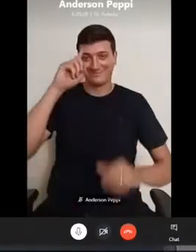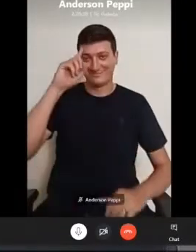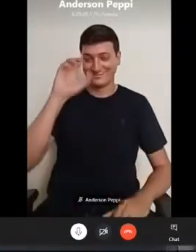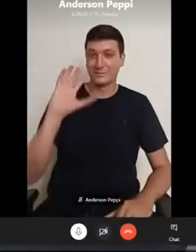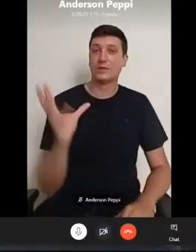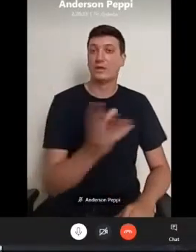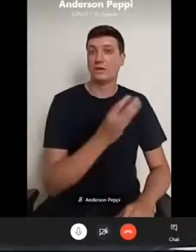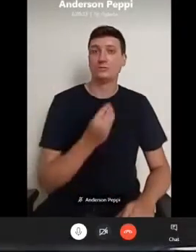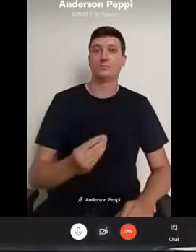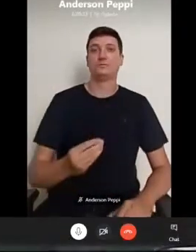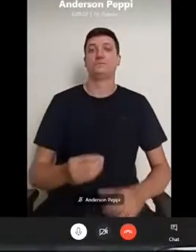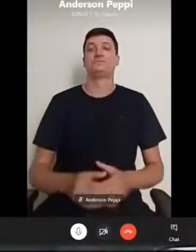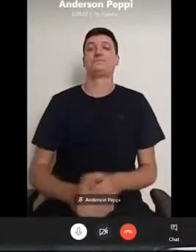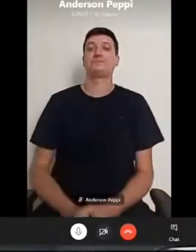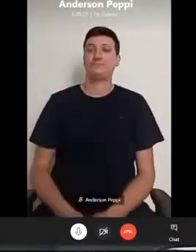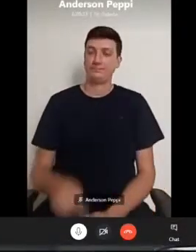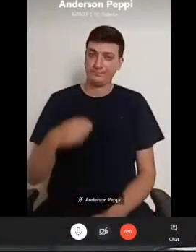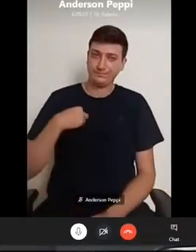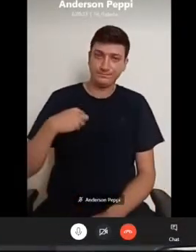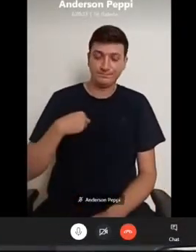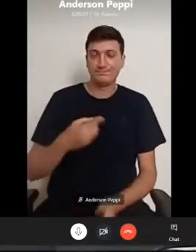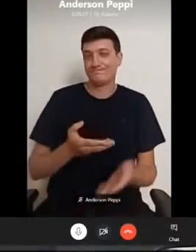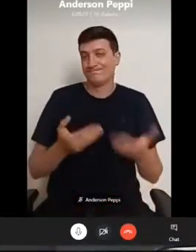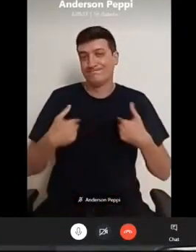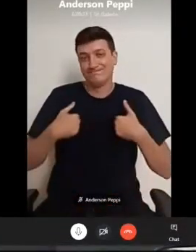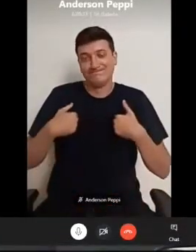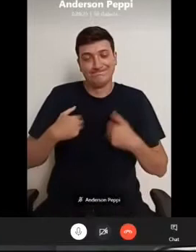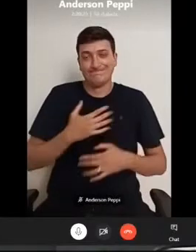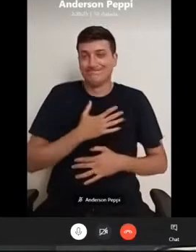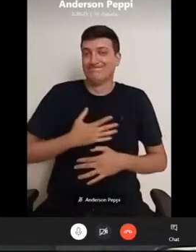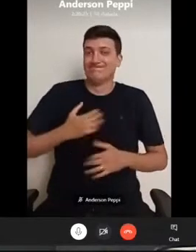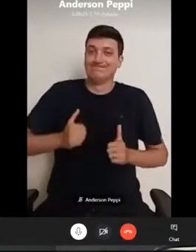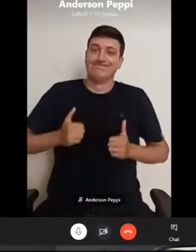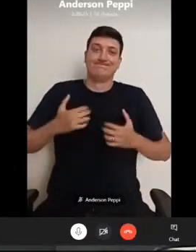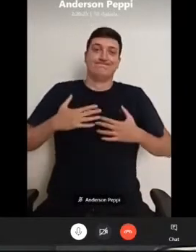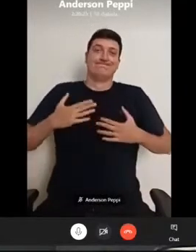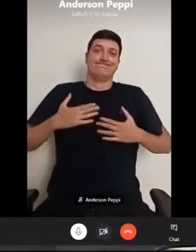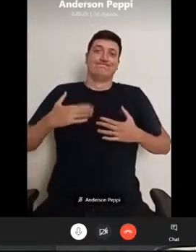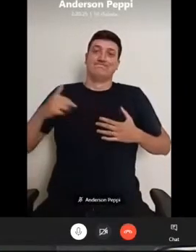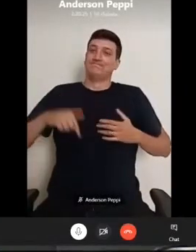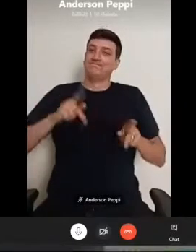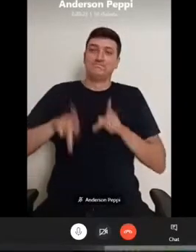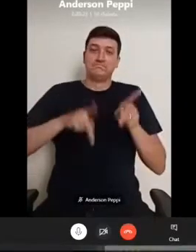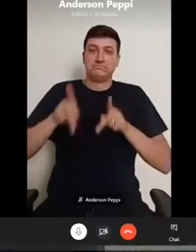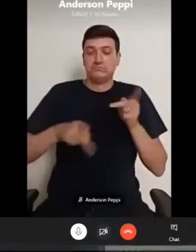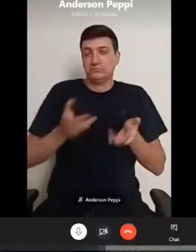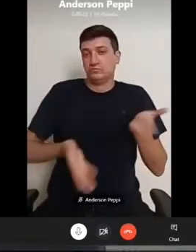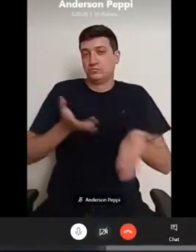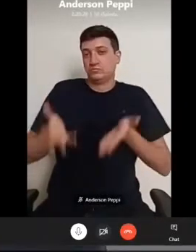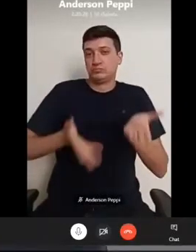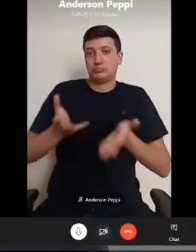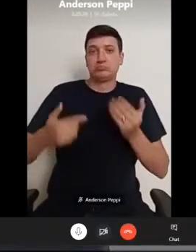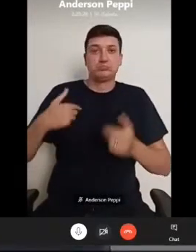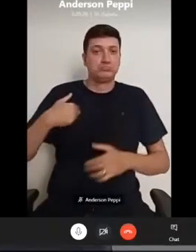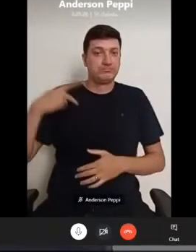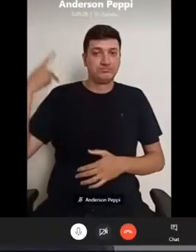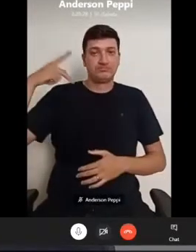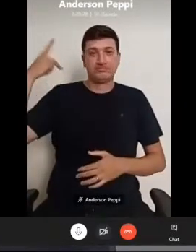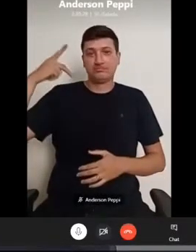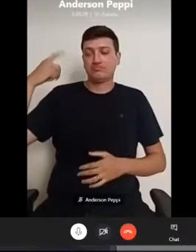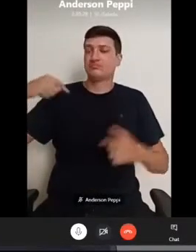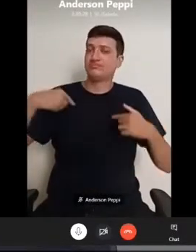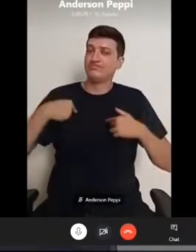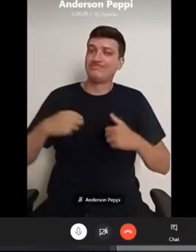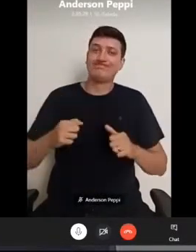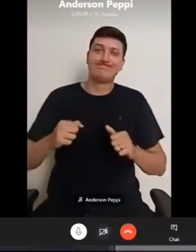Primeiramente, quero dizer que é uma honra poder servir a população como vereador e espero fazer jus à confiança de